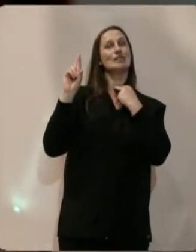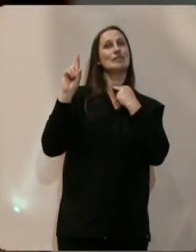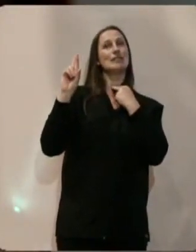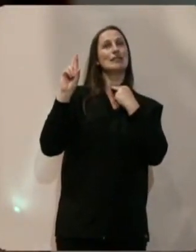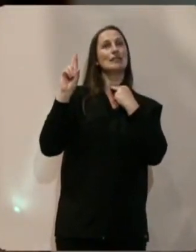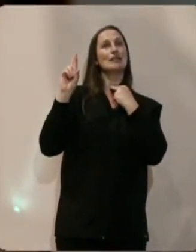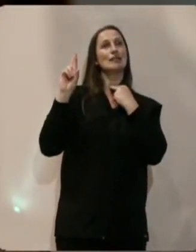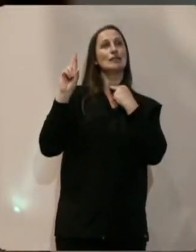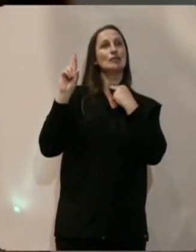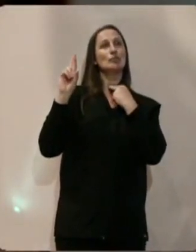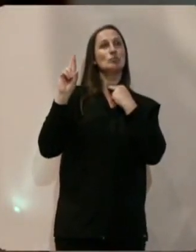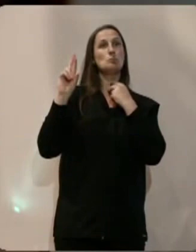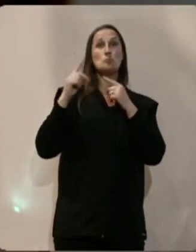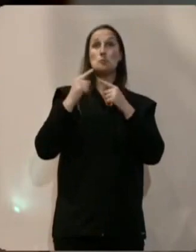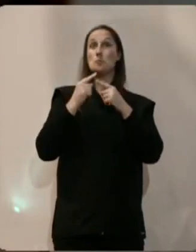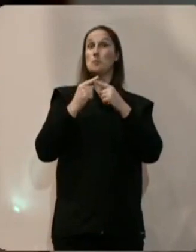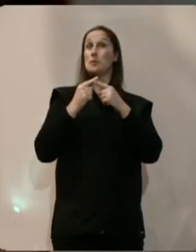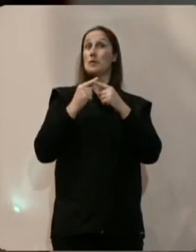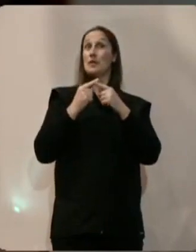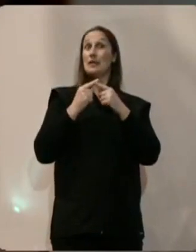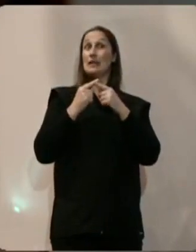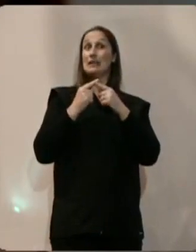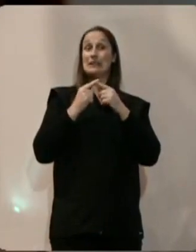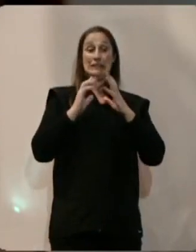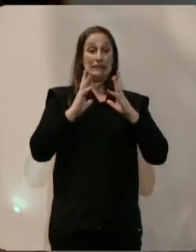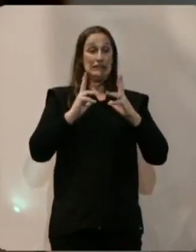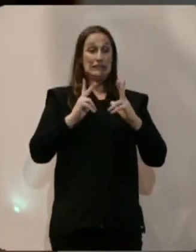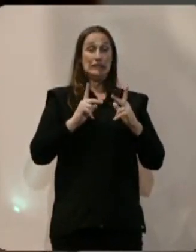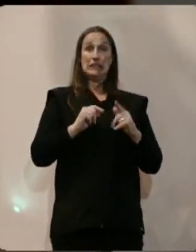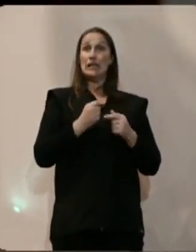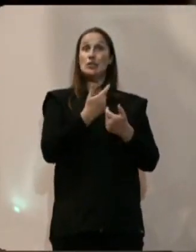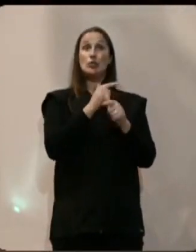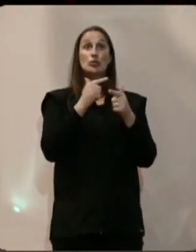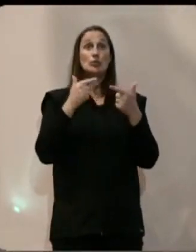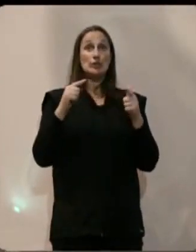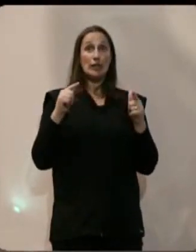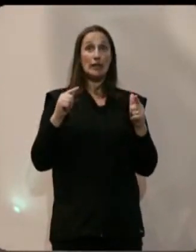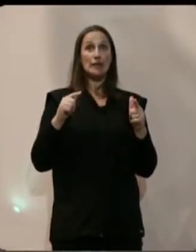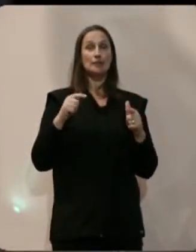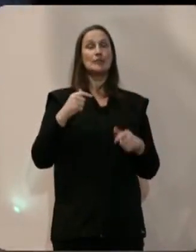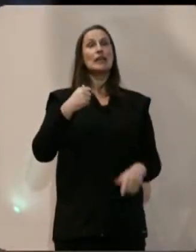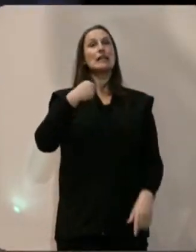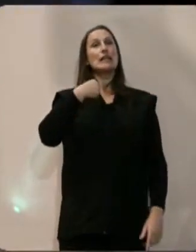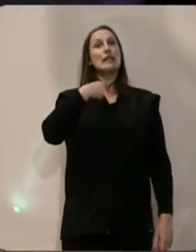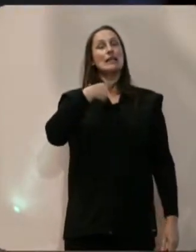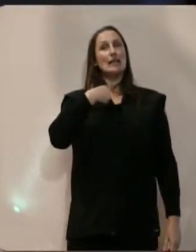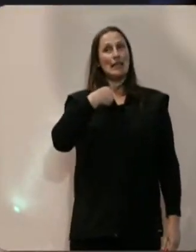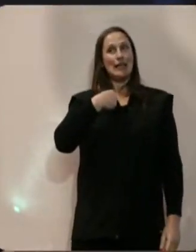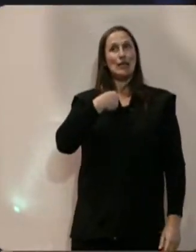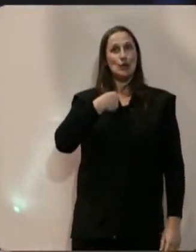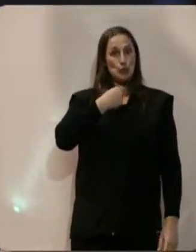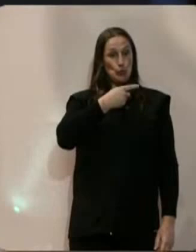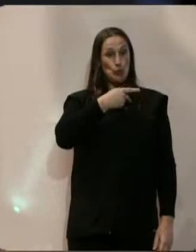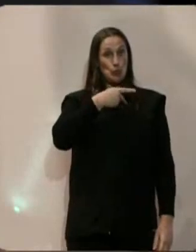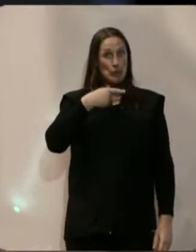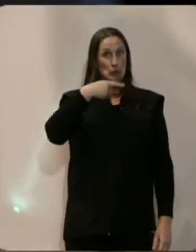porque elas não são santas. Eu tenho que confessar um pecado aqui para